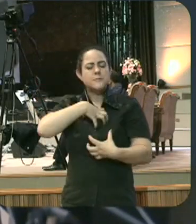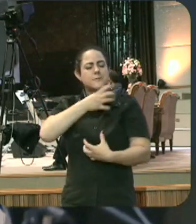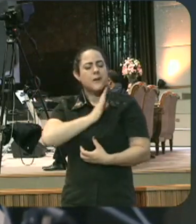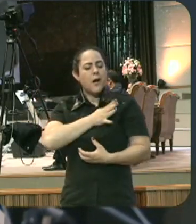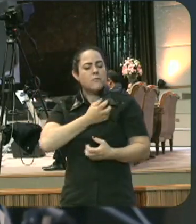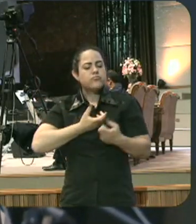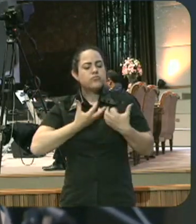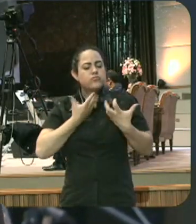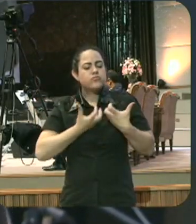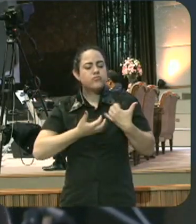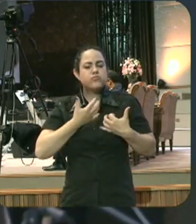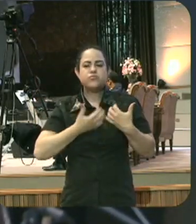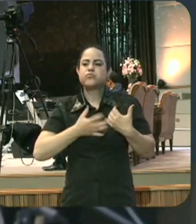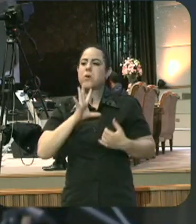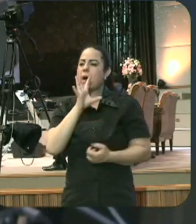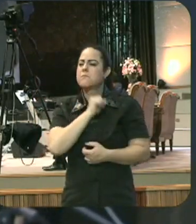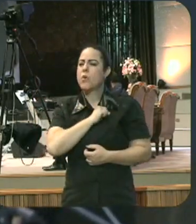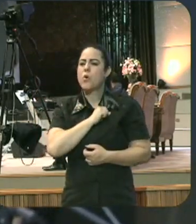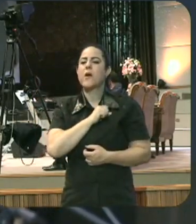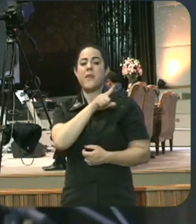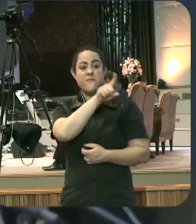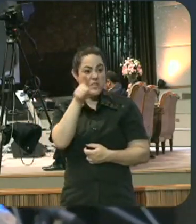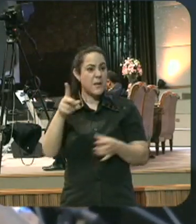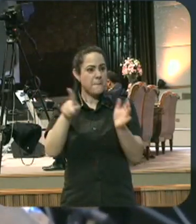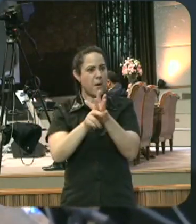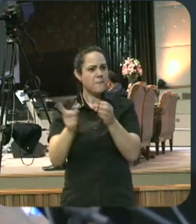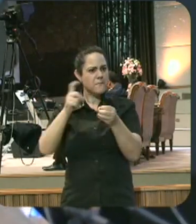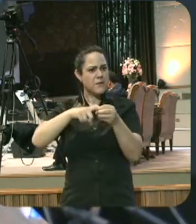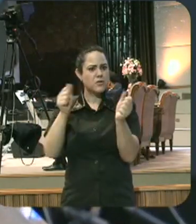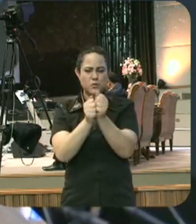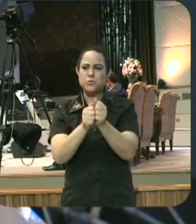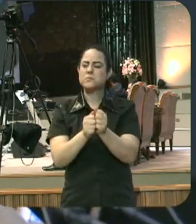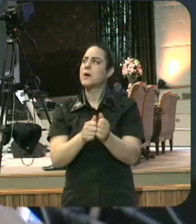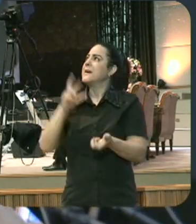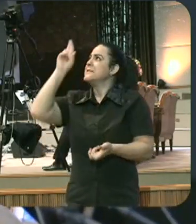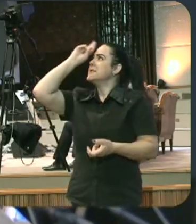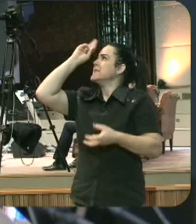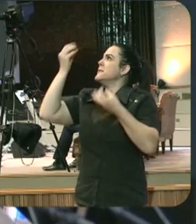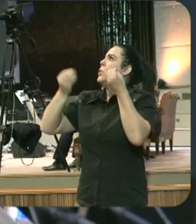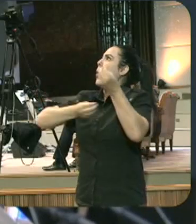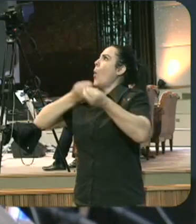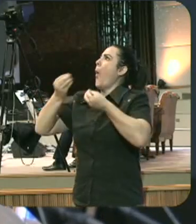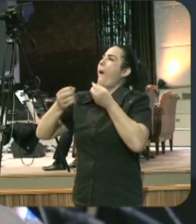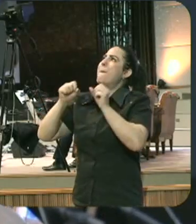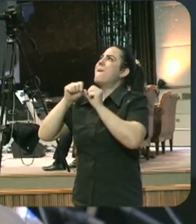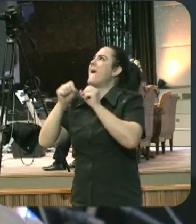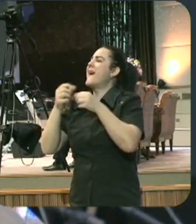gente com uma paixão e diz: você faz parte disso. E a gente diz: Senhor, como? De que